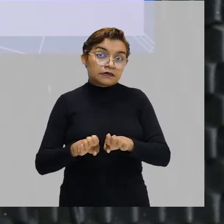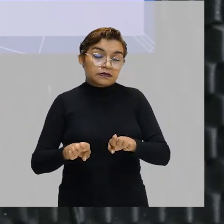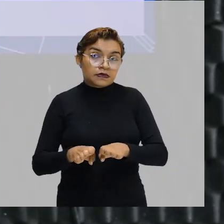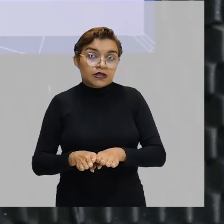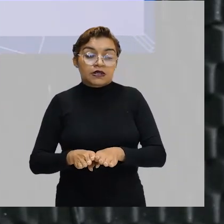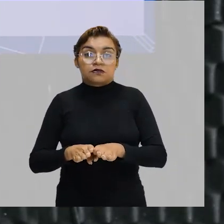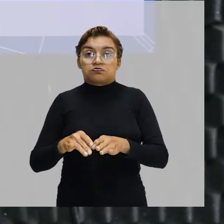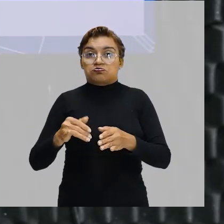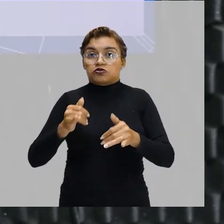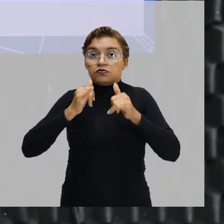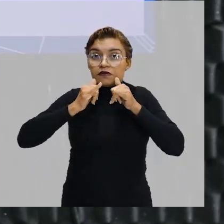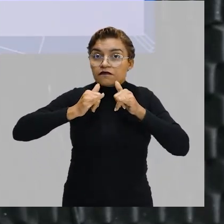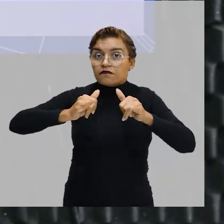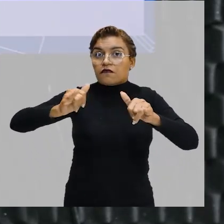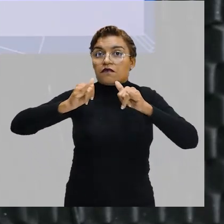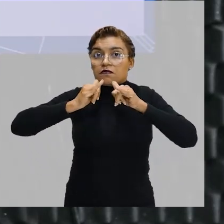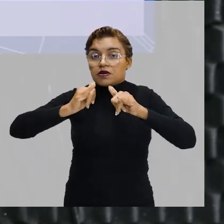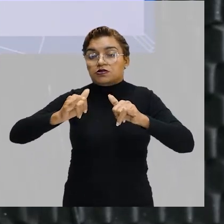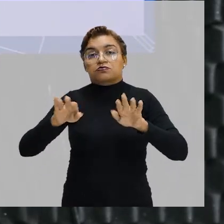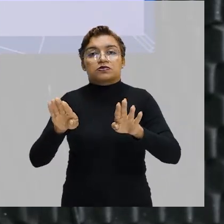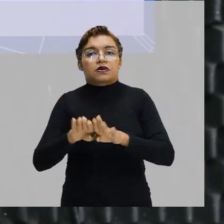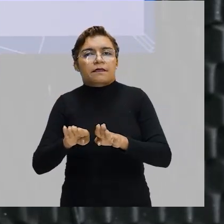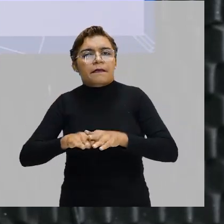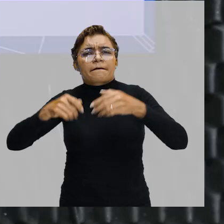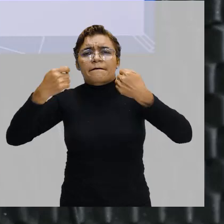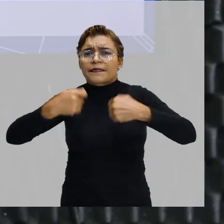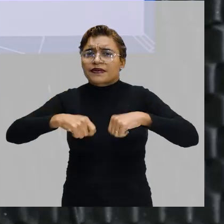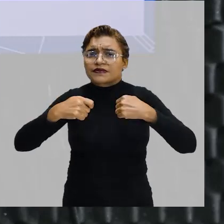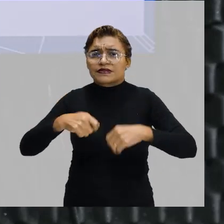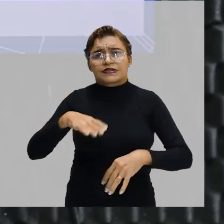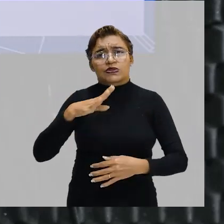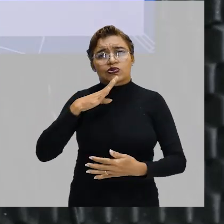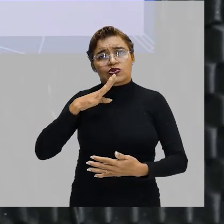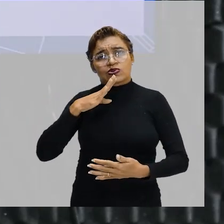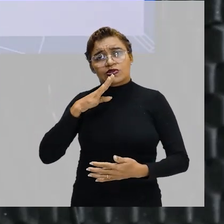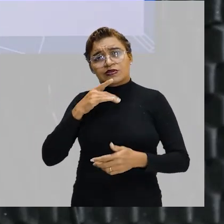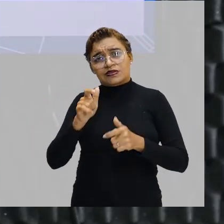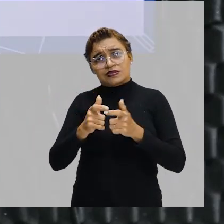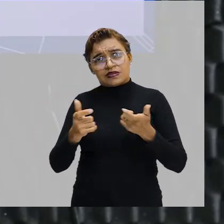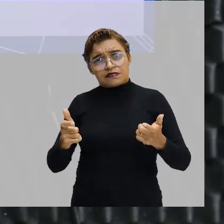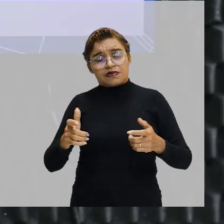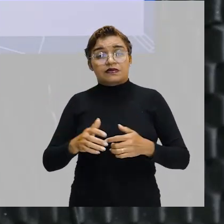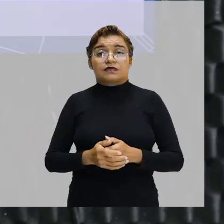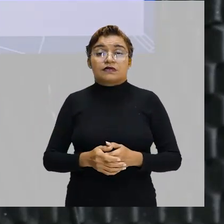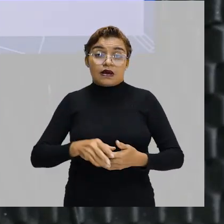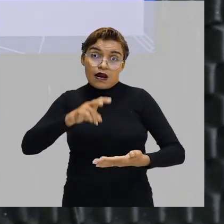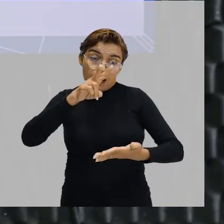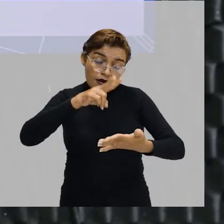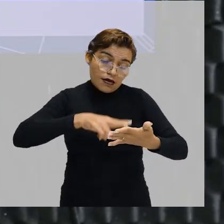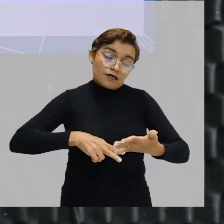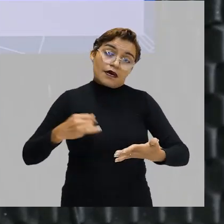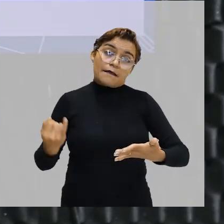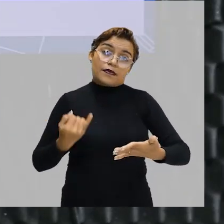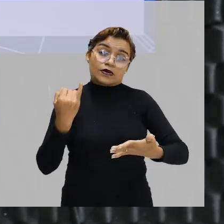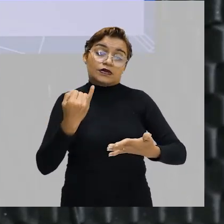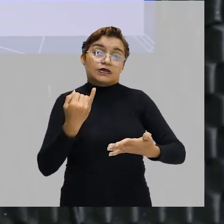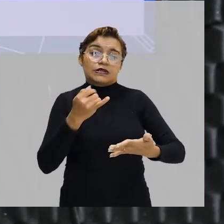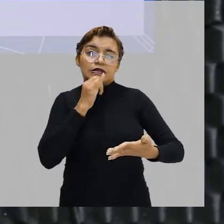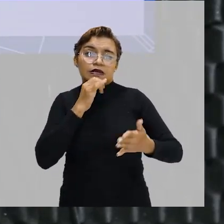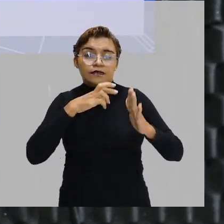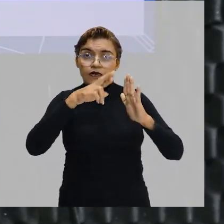um anúncio. Eu preciso, gente, eu preciso conhecer. E como eu conheço? Lendo, estudando as